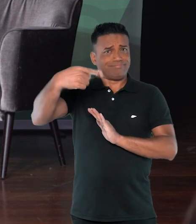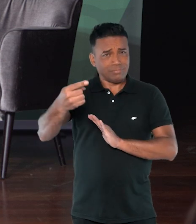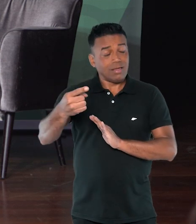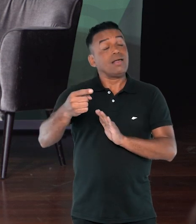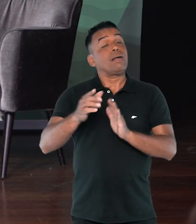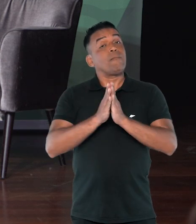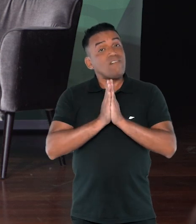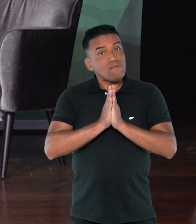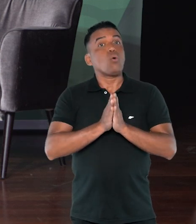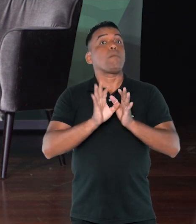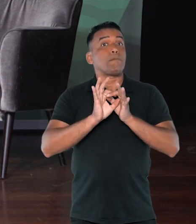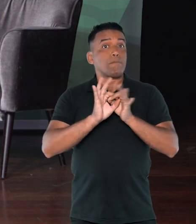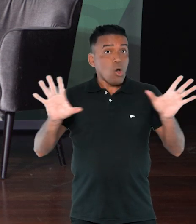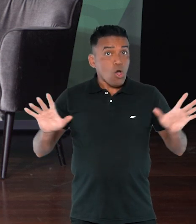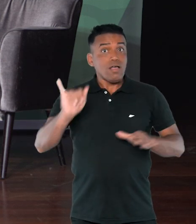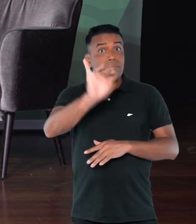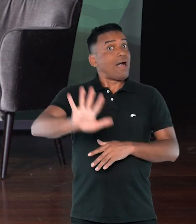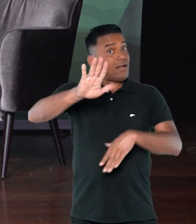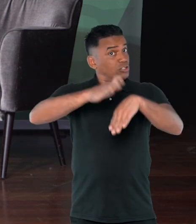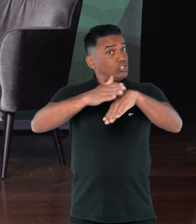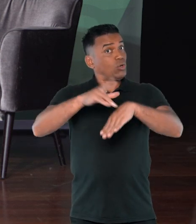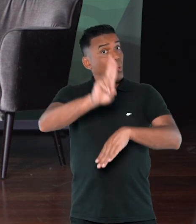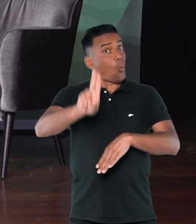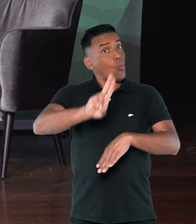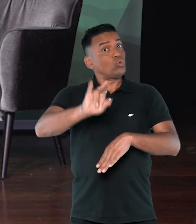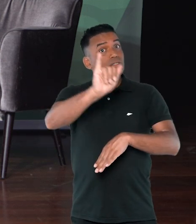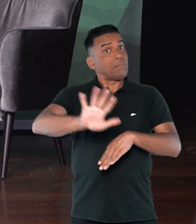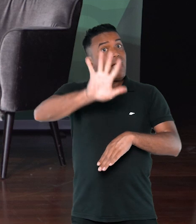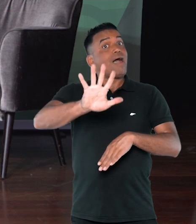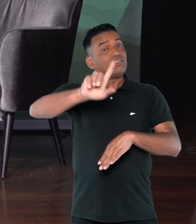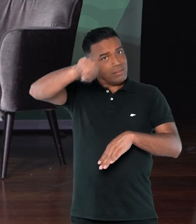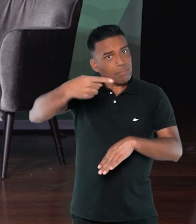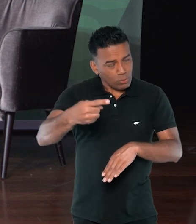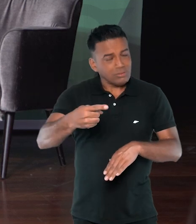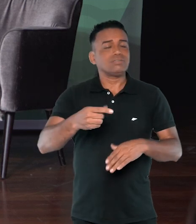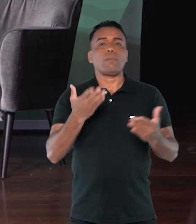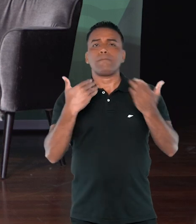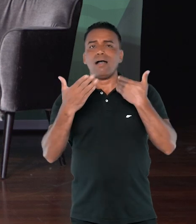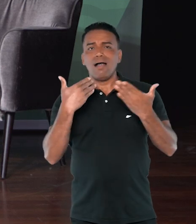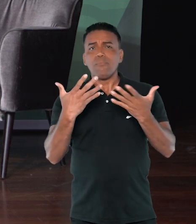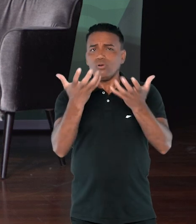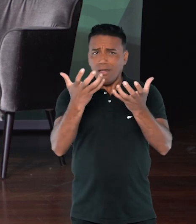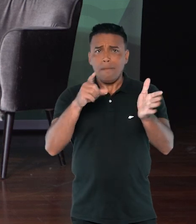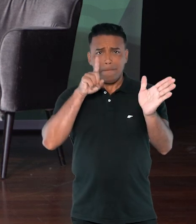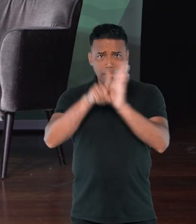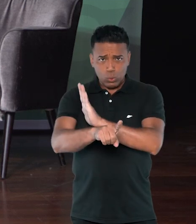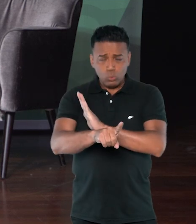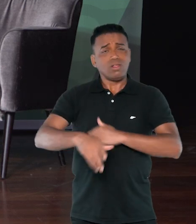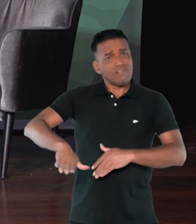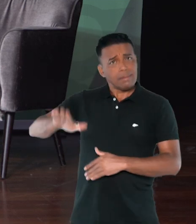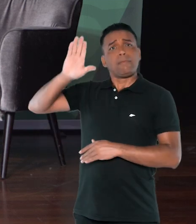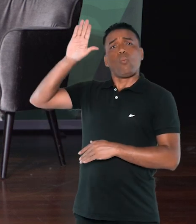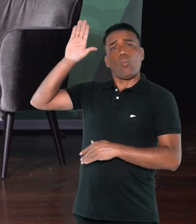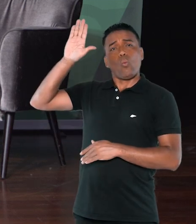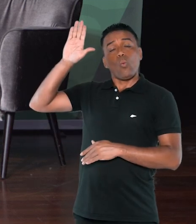peço a autorização do uso de imagem de vocês. E, durante o papo, quem quiser fazer uma pergunta pode levantar a